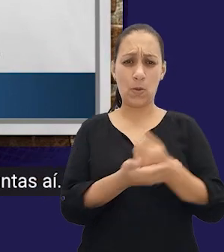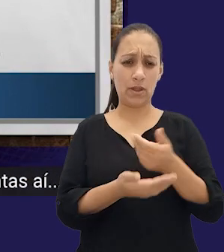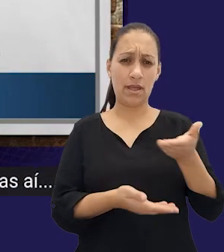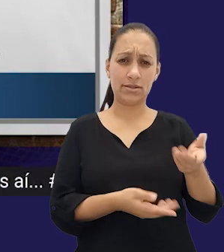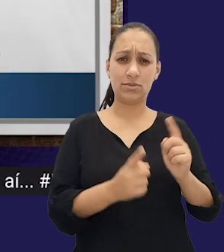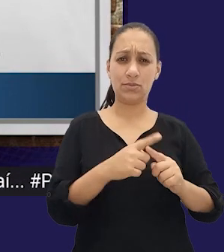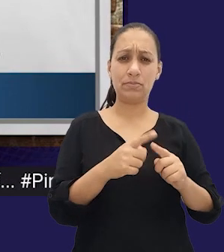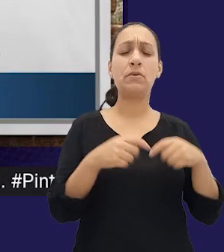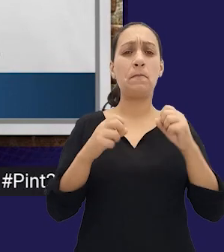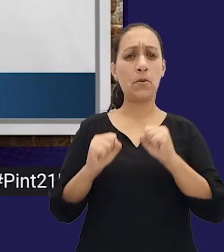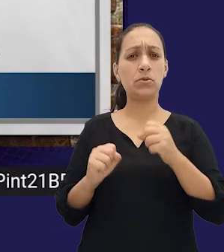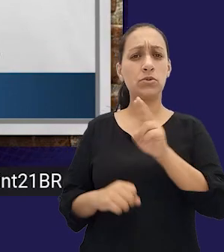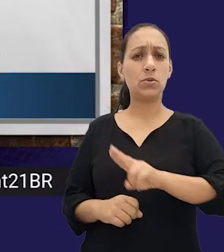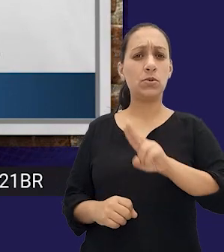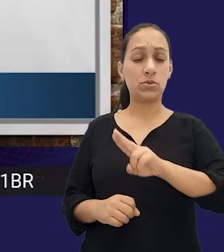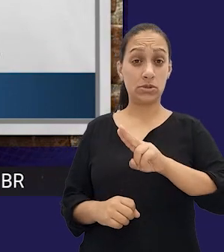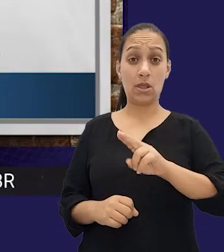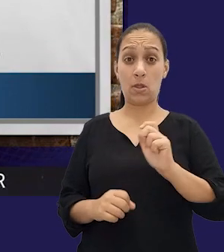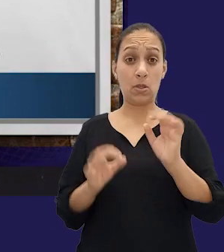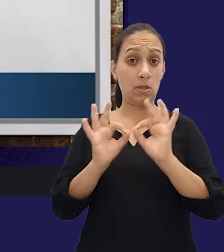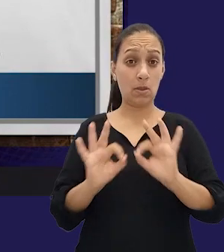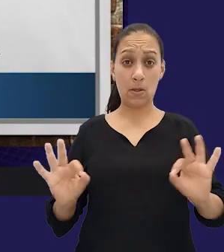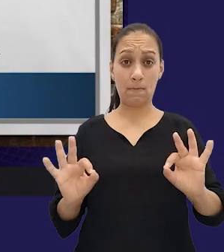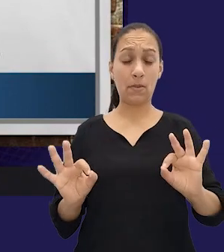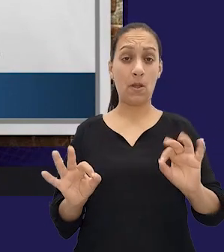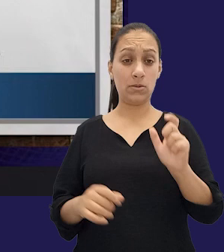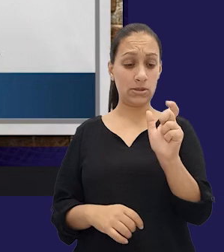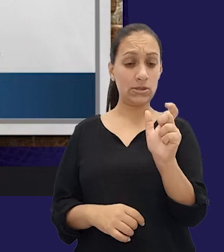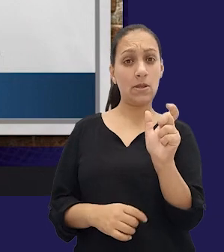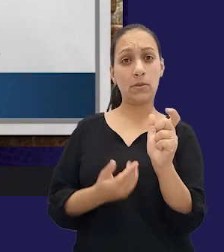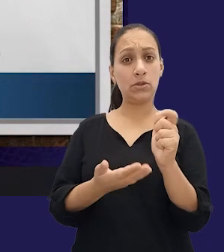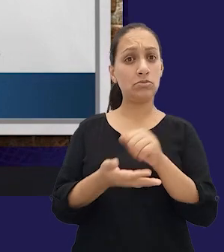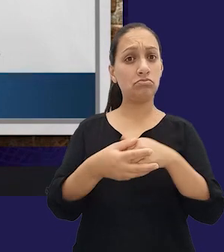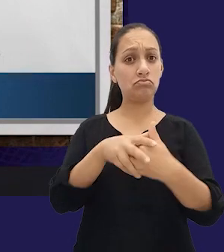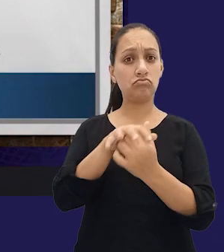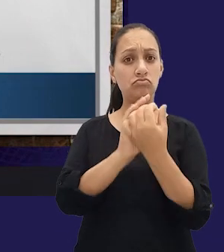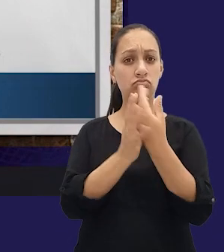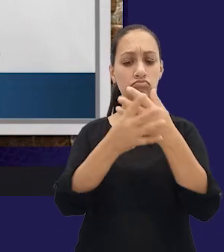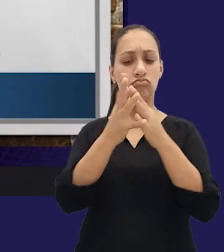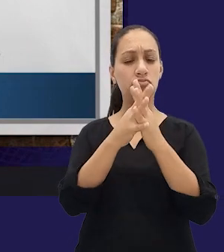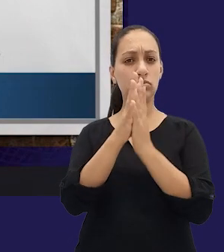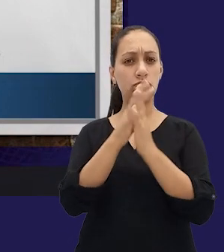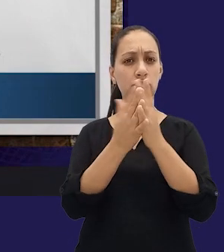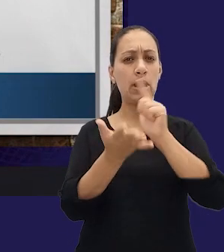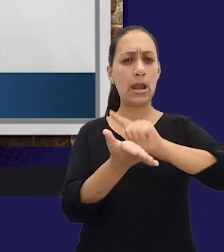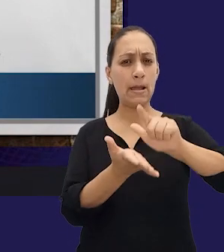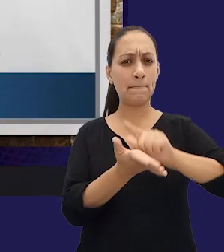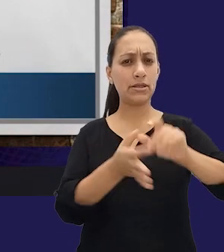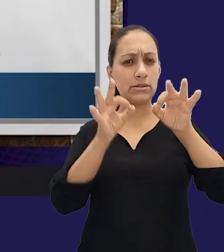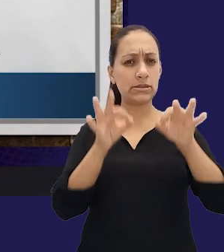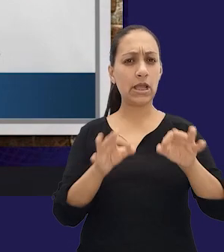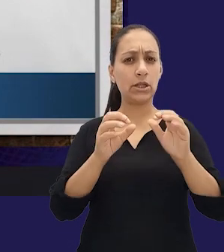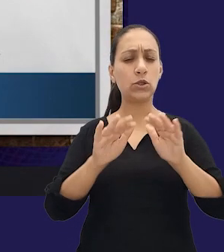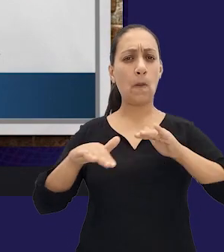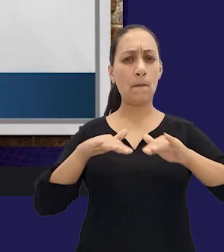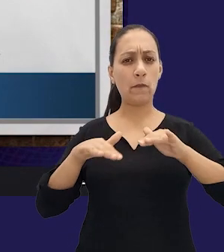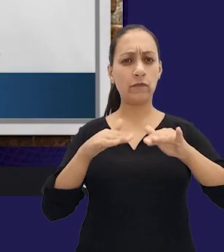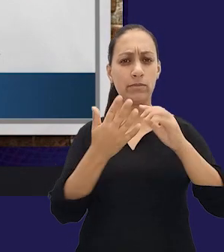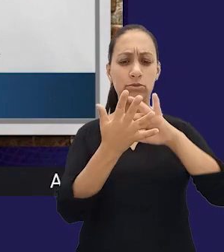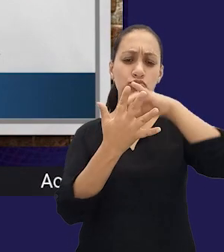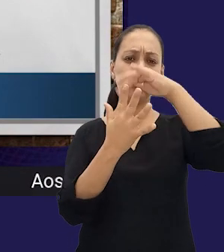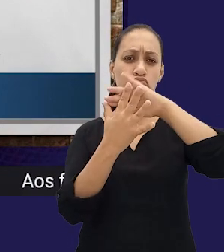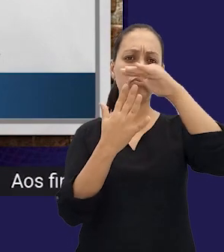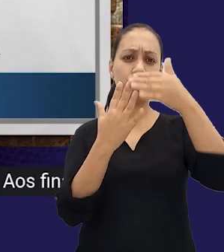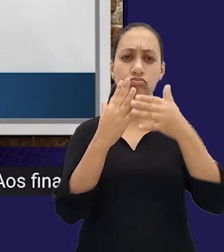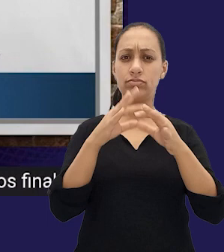nosso sabonete convencional, bem higienizadas as mãos, bem lavadas, com movimentos corretos, né,